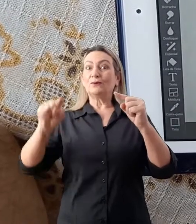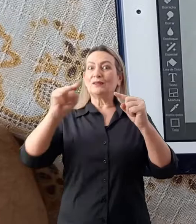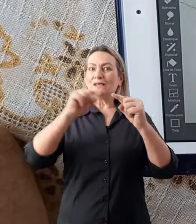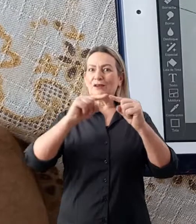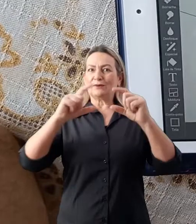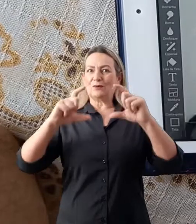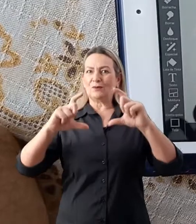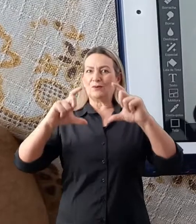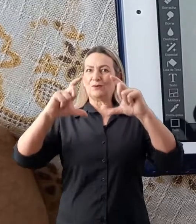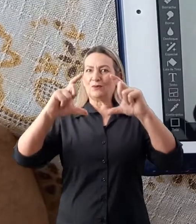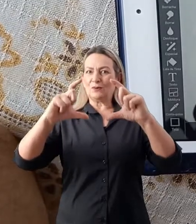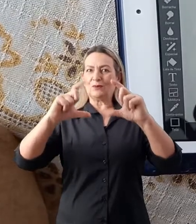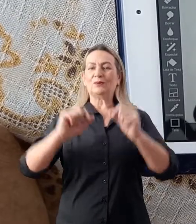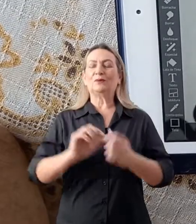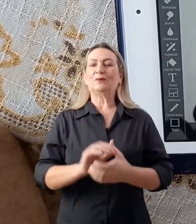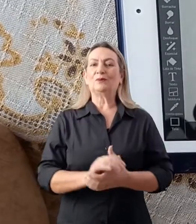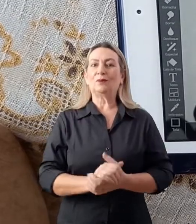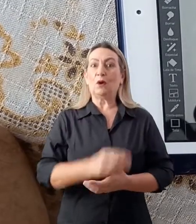círculo.